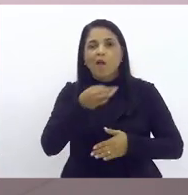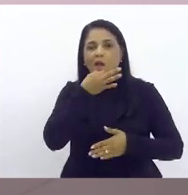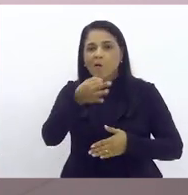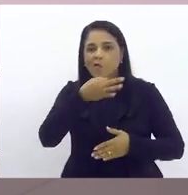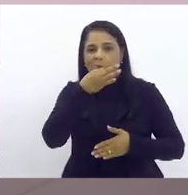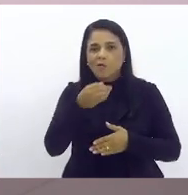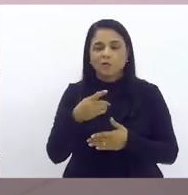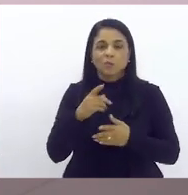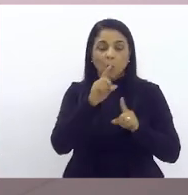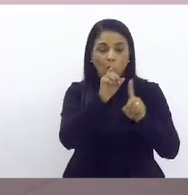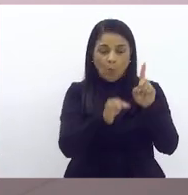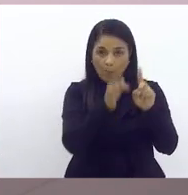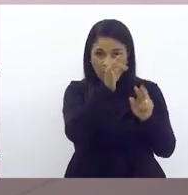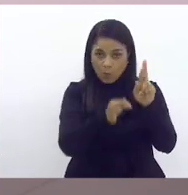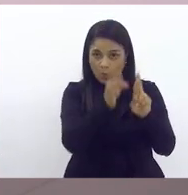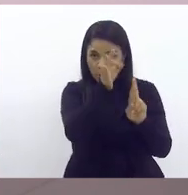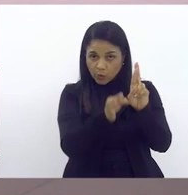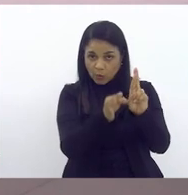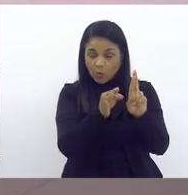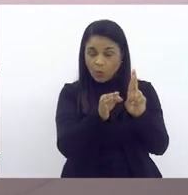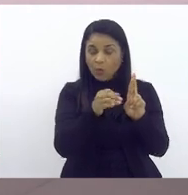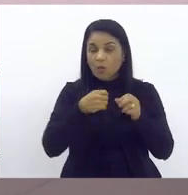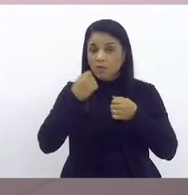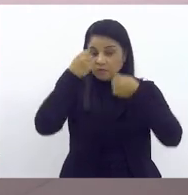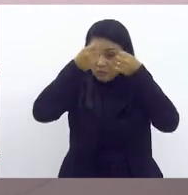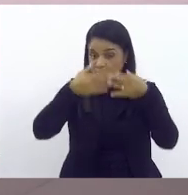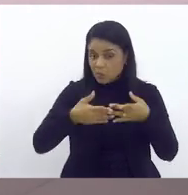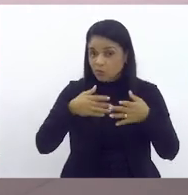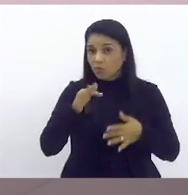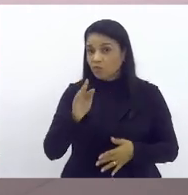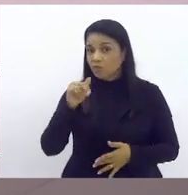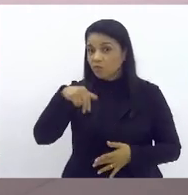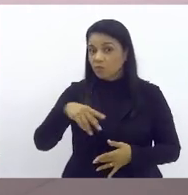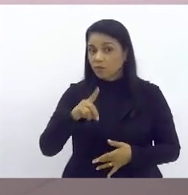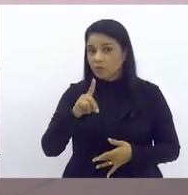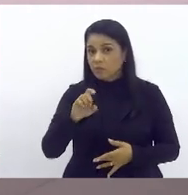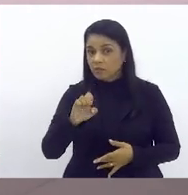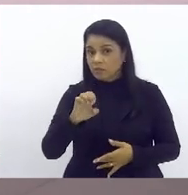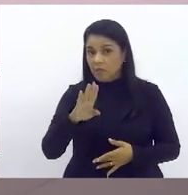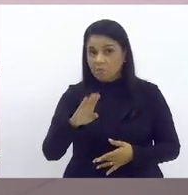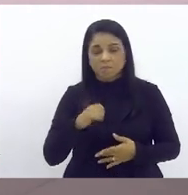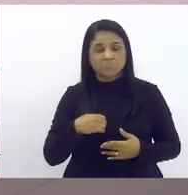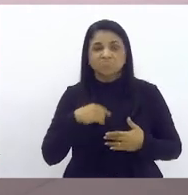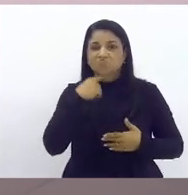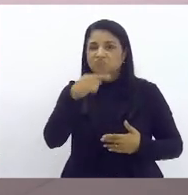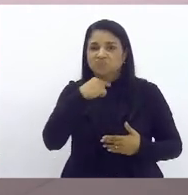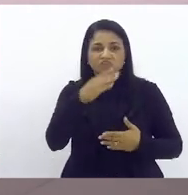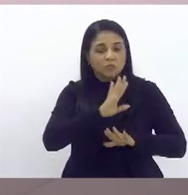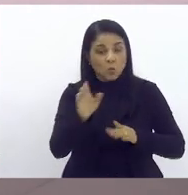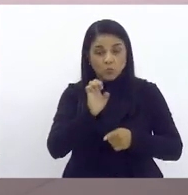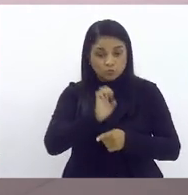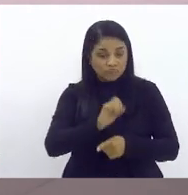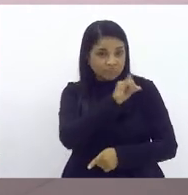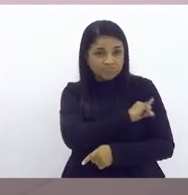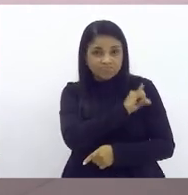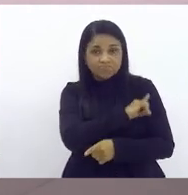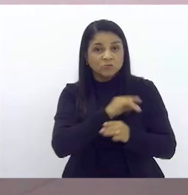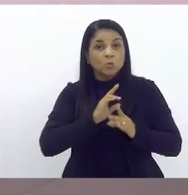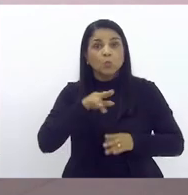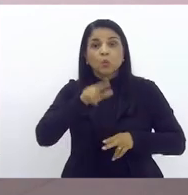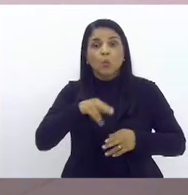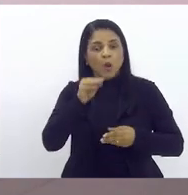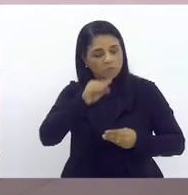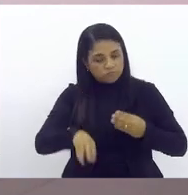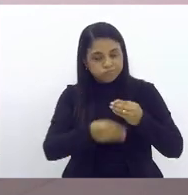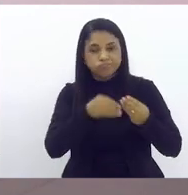o nobre promotor comentou sobre o Fundeb, ele não se sustenta porque o Estado do Rio de Janeiro jamais cumpriu o piso e não deixou